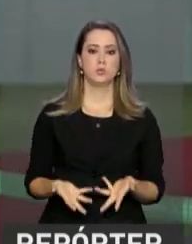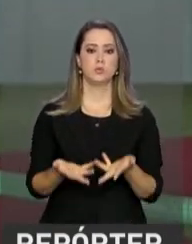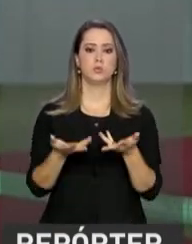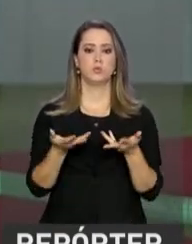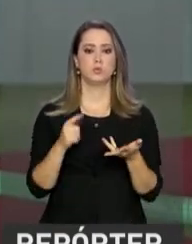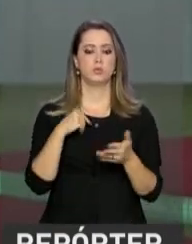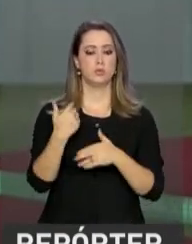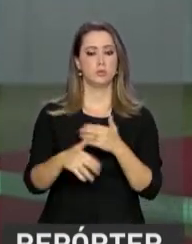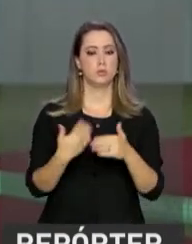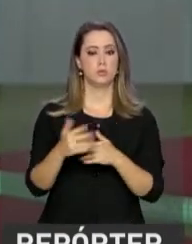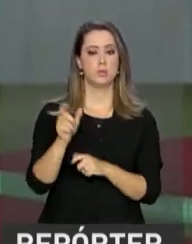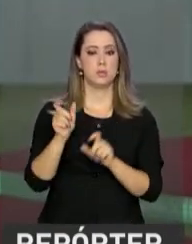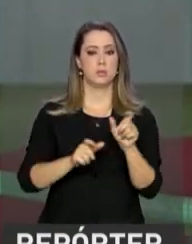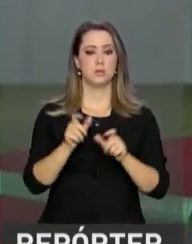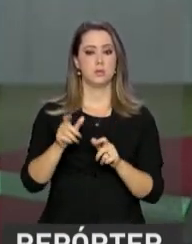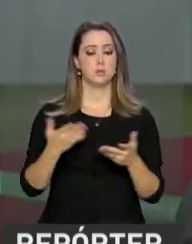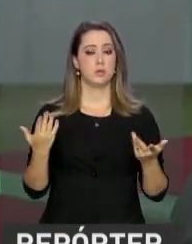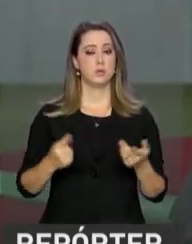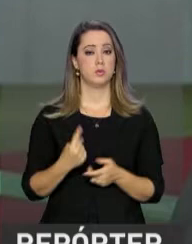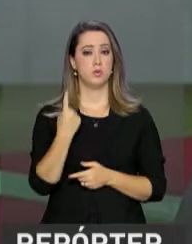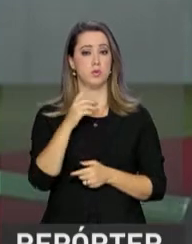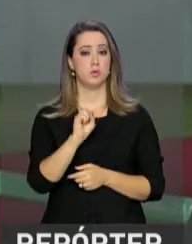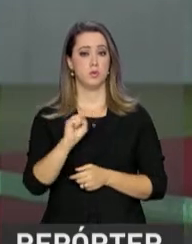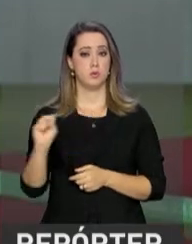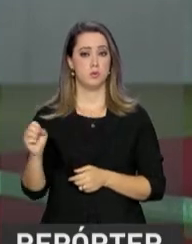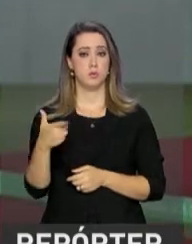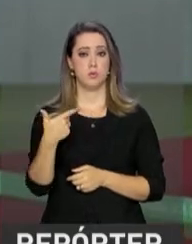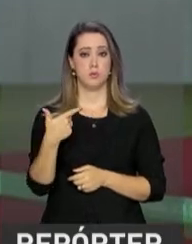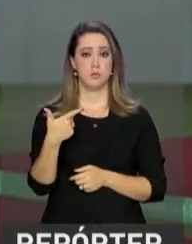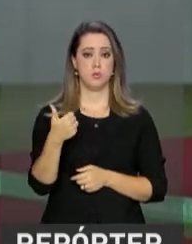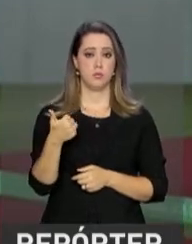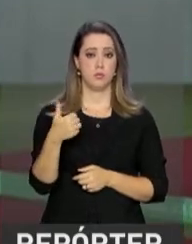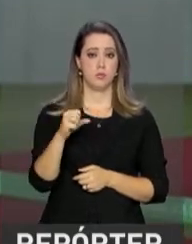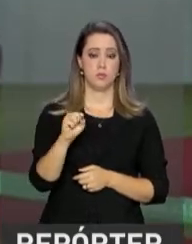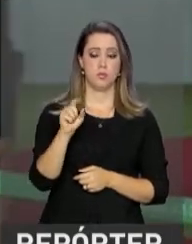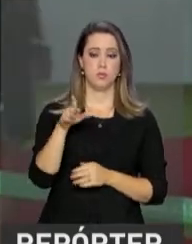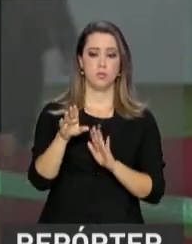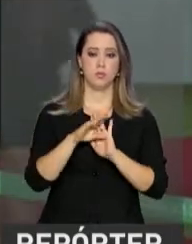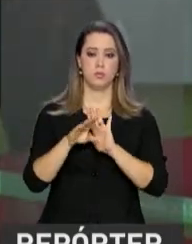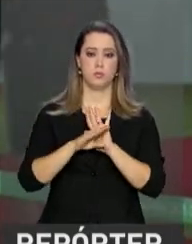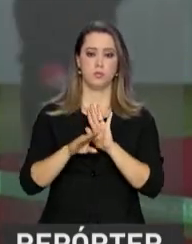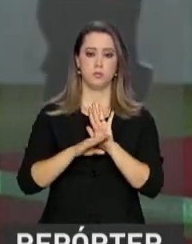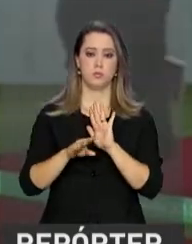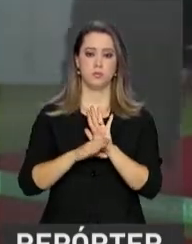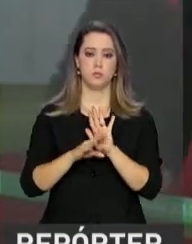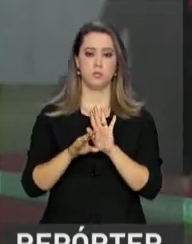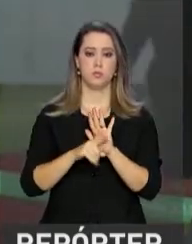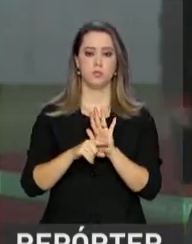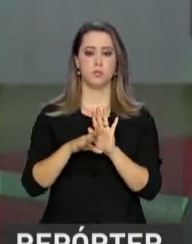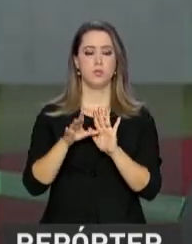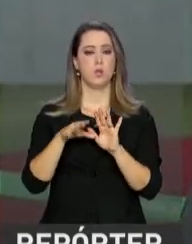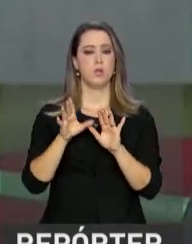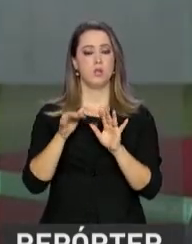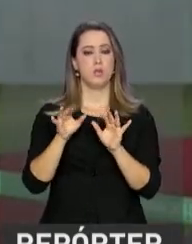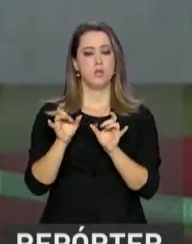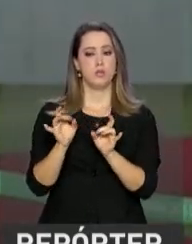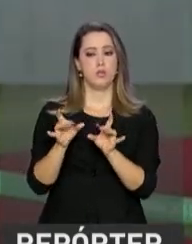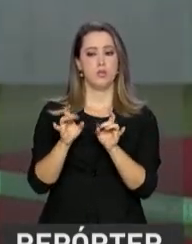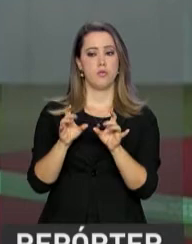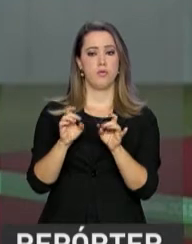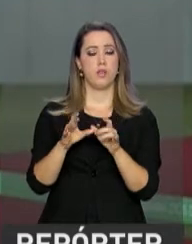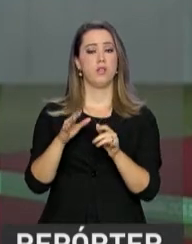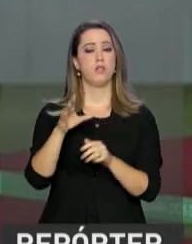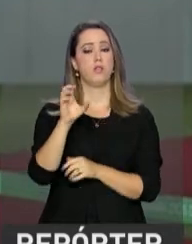parlamentares especialmente nesse primeiro semestre de 2008 é o projeto de desestatização da